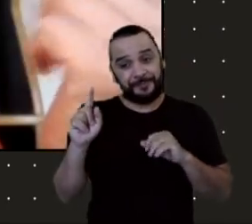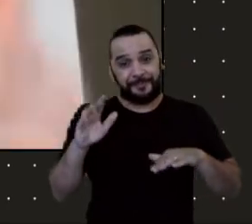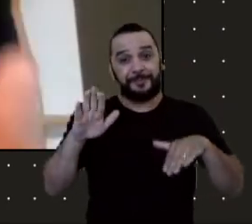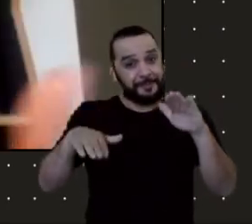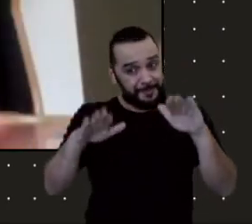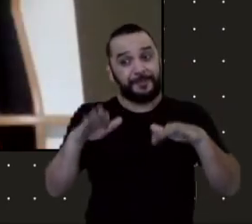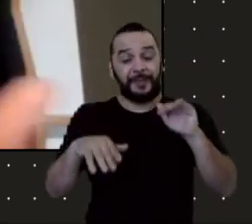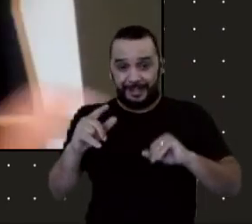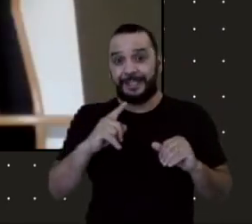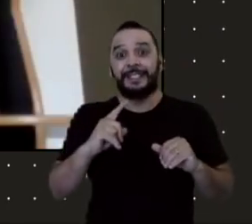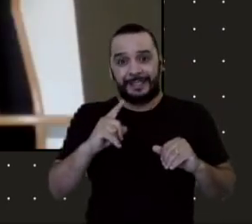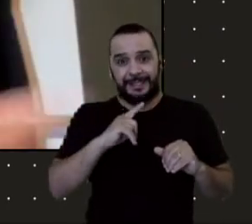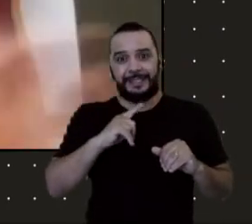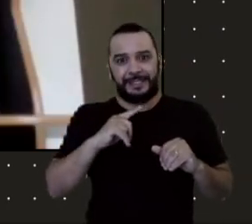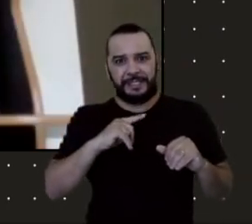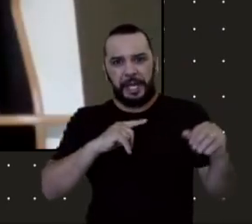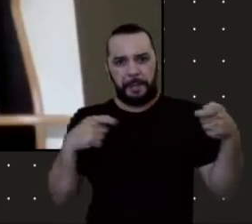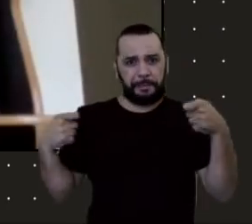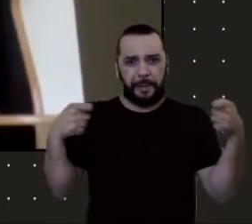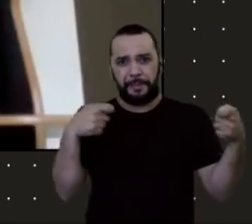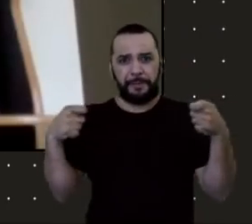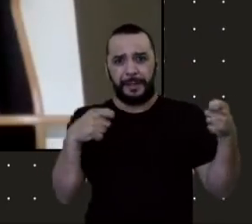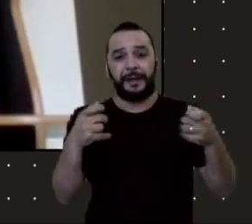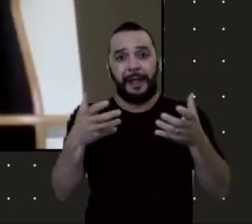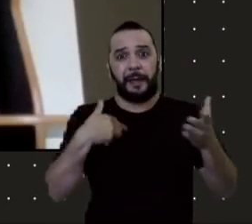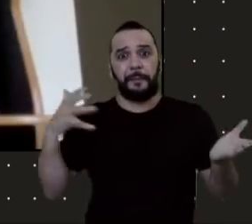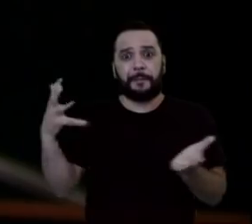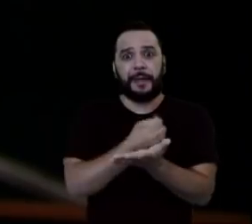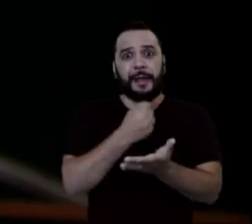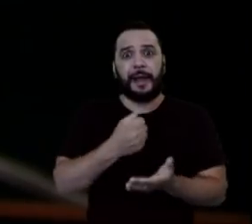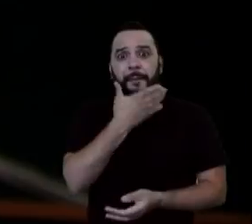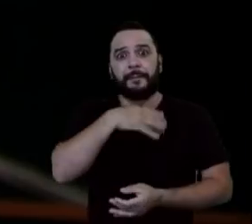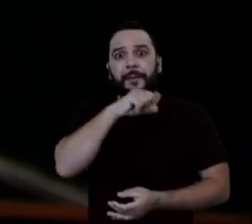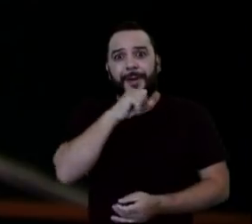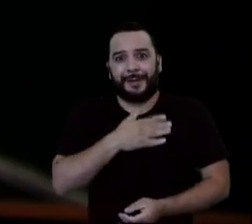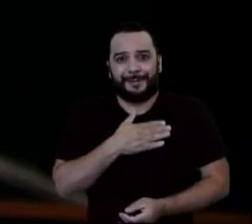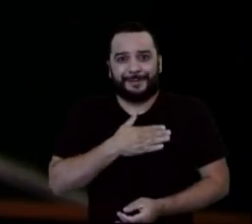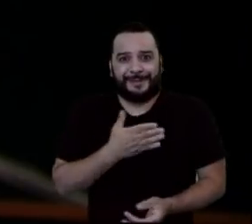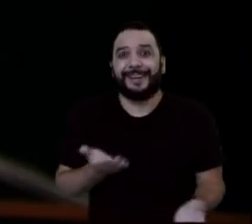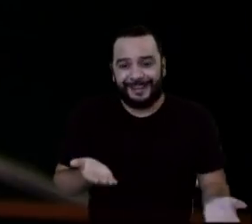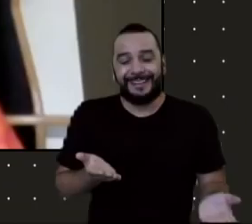E, às vezes, disputavam o papai, muitas vezes, em algumas histórias.